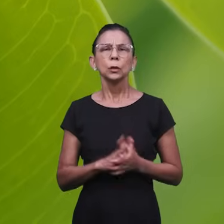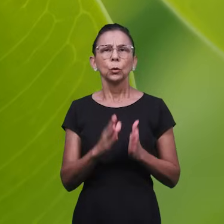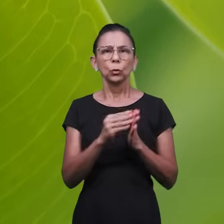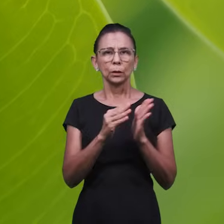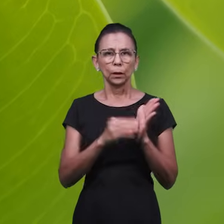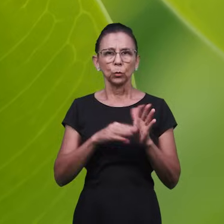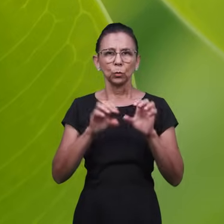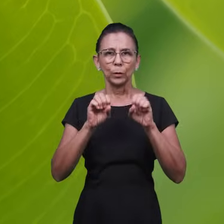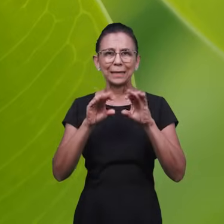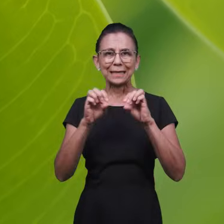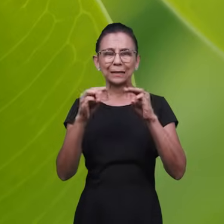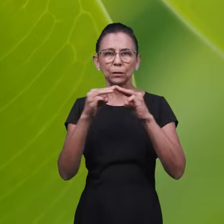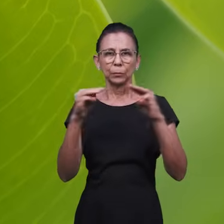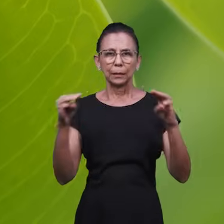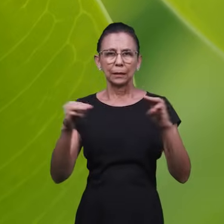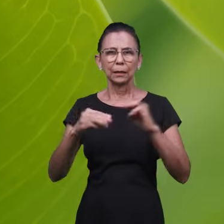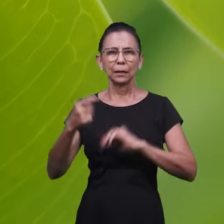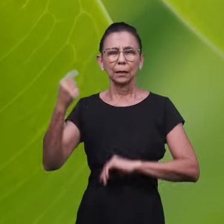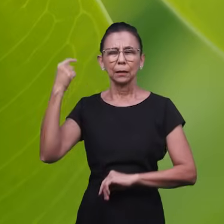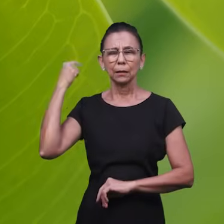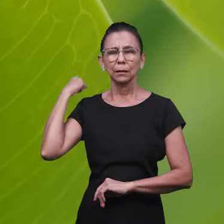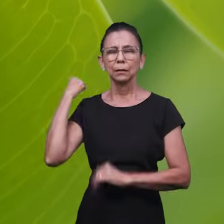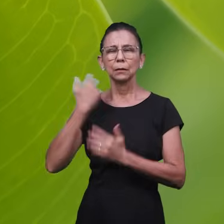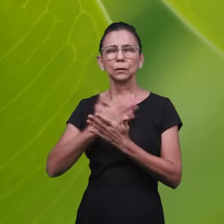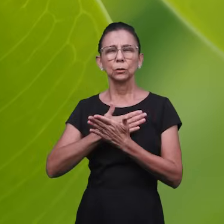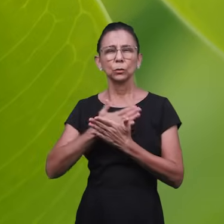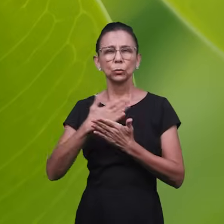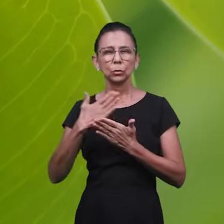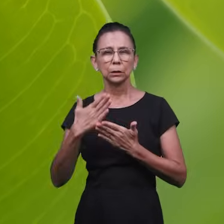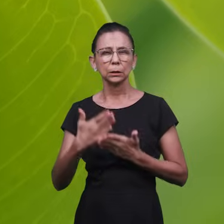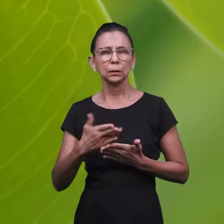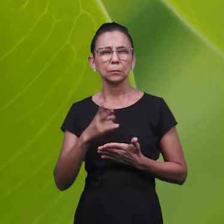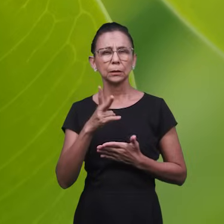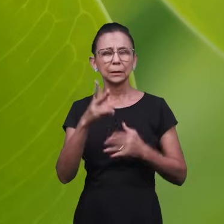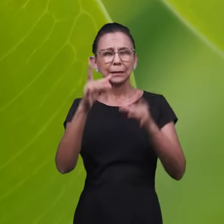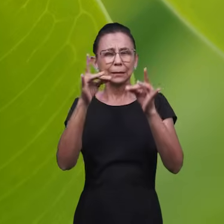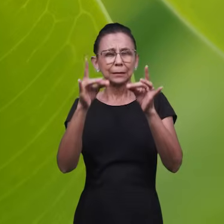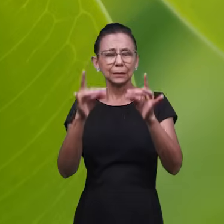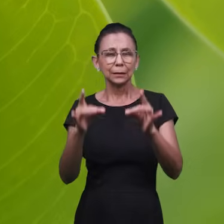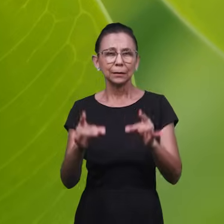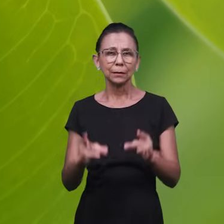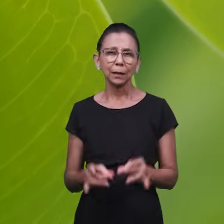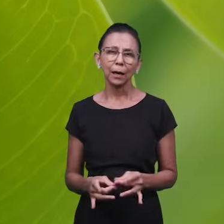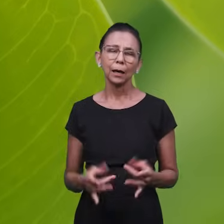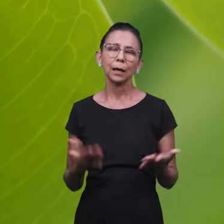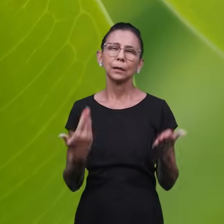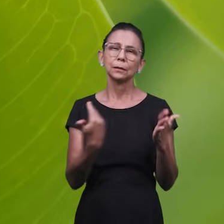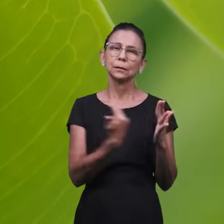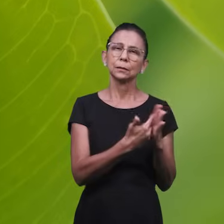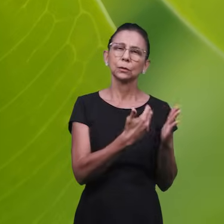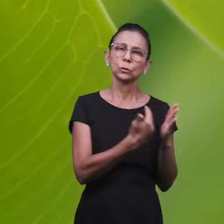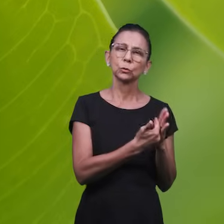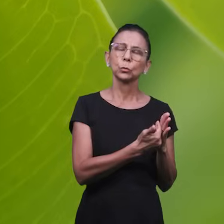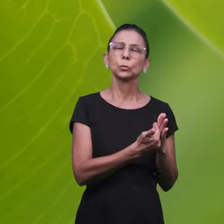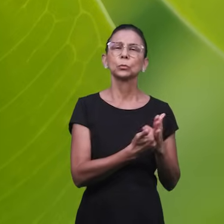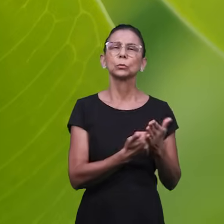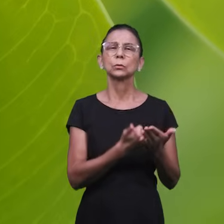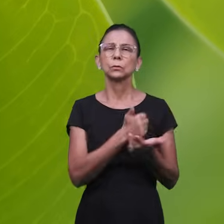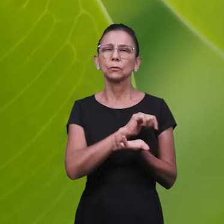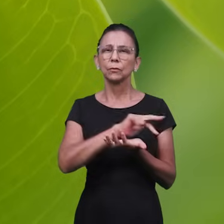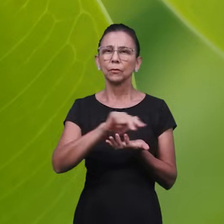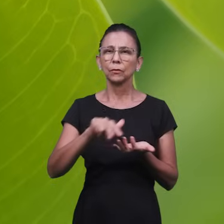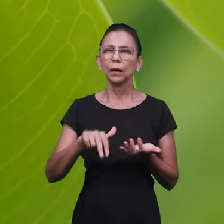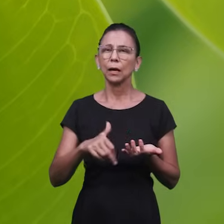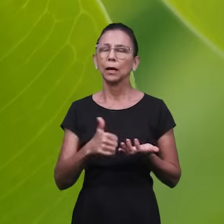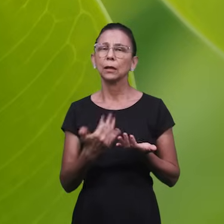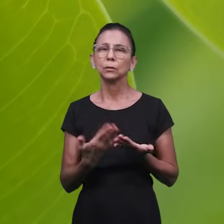Lições do Manaim, que desde os seus primeiros programas nos trouxe tantos detalhes profundos acerca do tabernáculo, como nos dias de